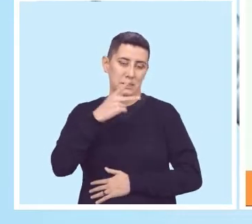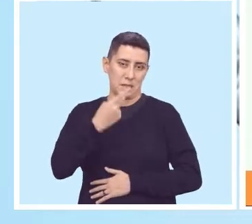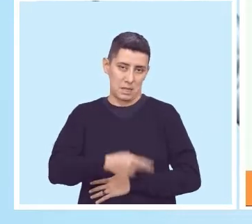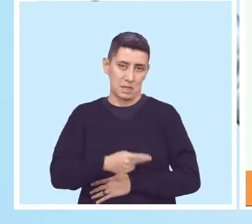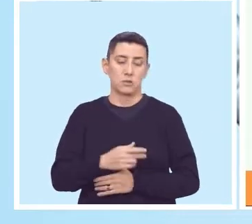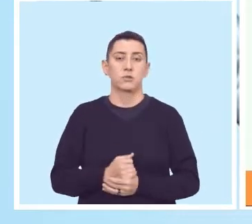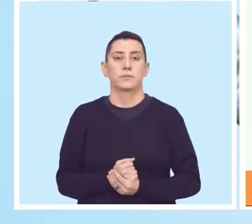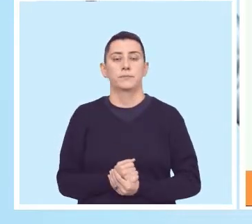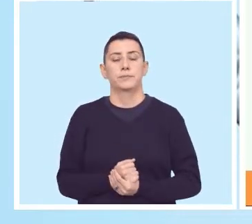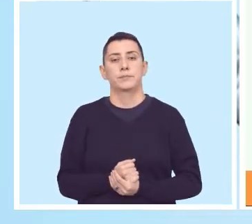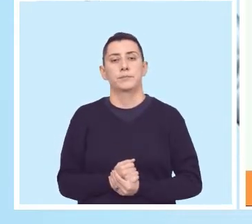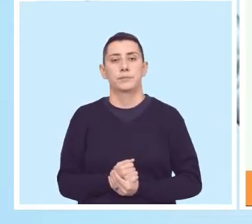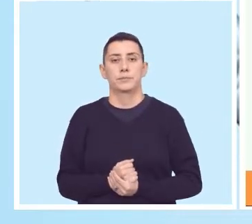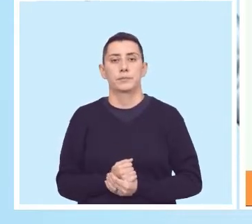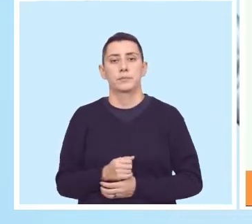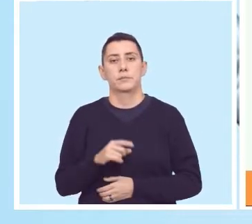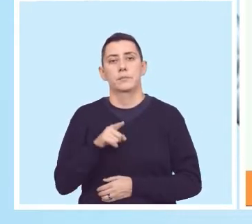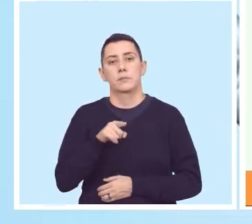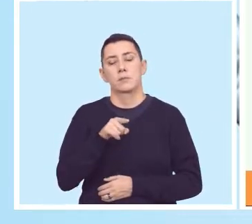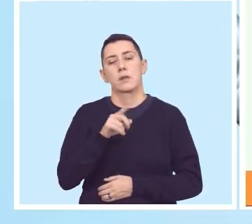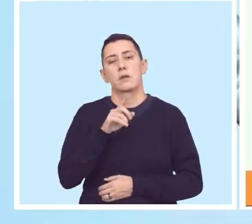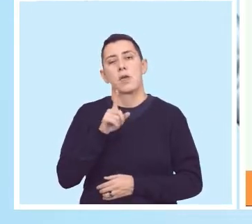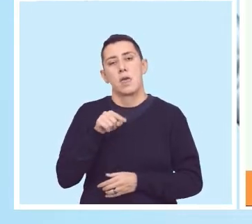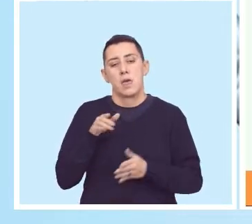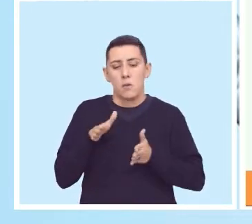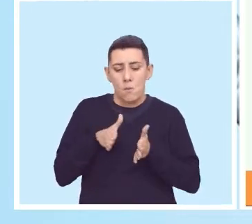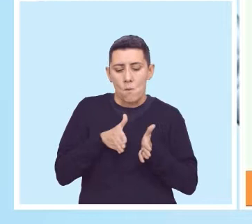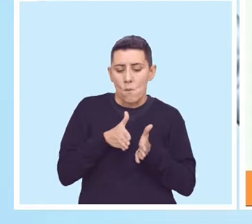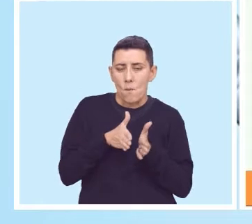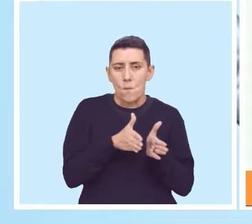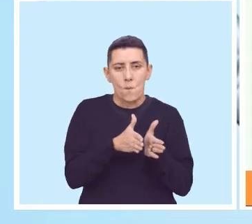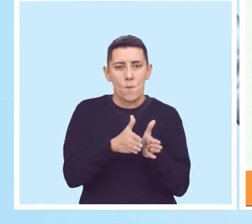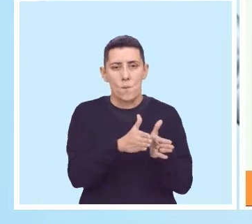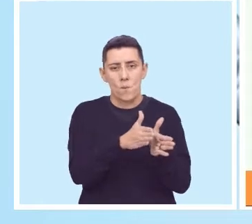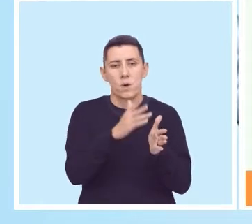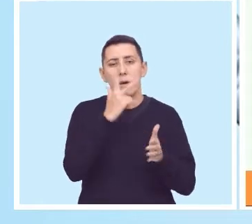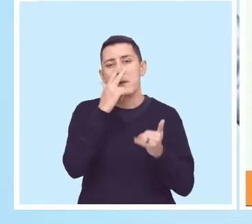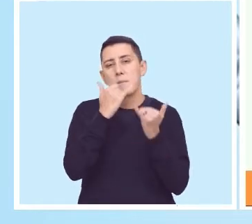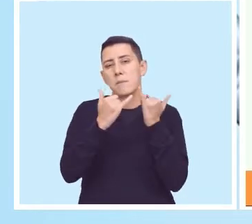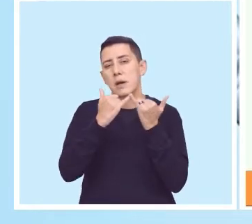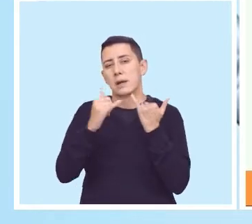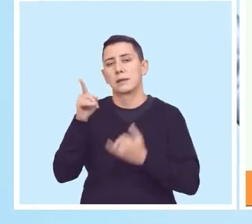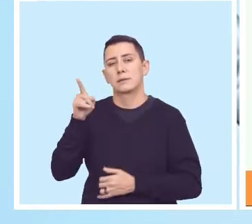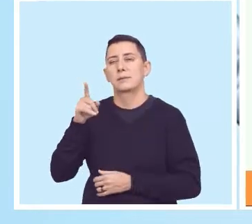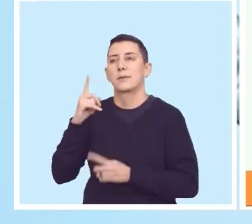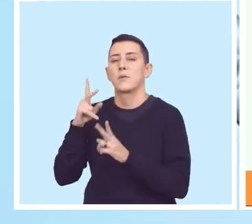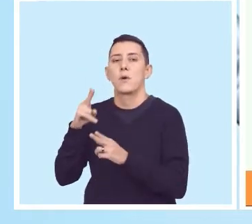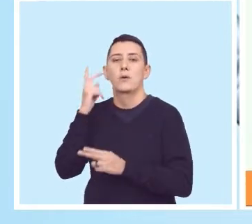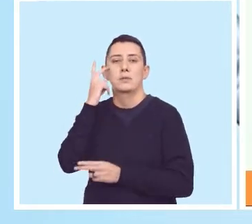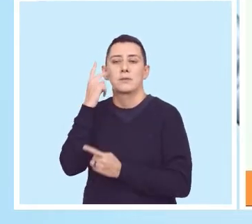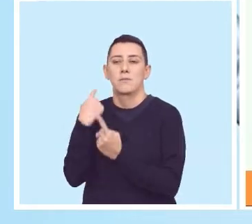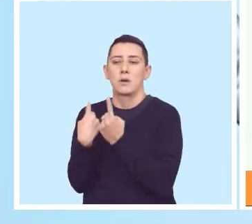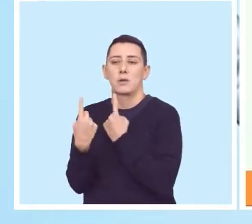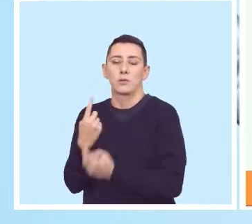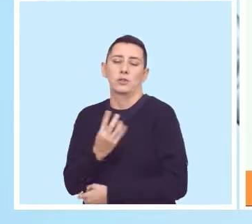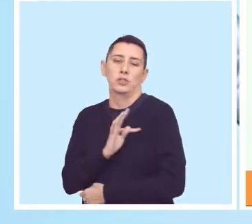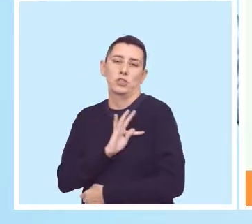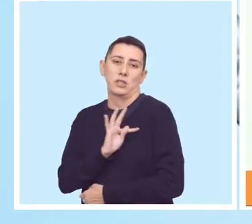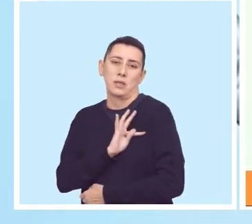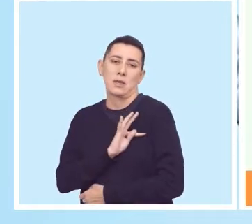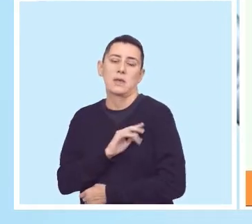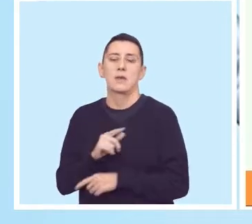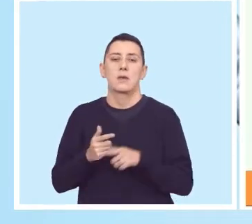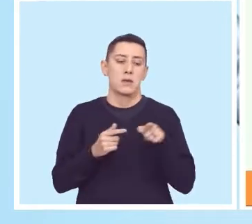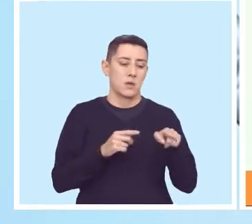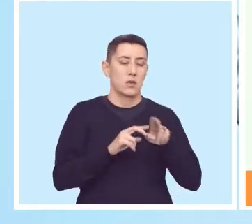chamamos esse tipo de rio, que é um rio mais estreito, no formato assim do rio Tietê, em São Paulo, de Igarapé.